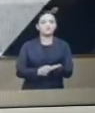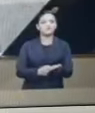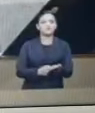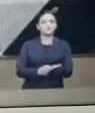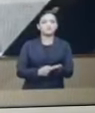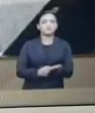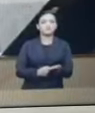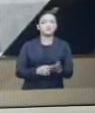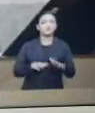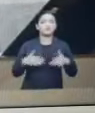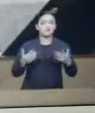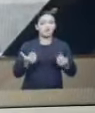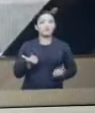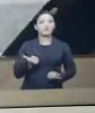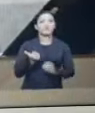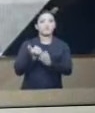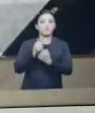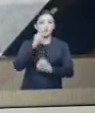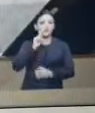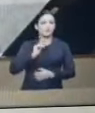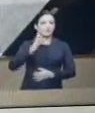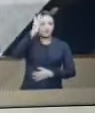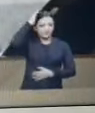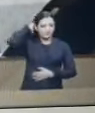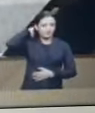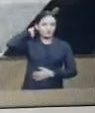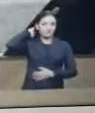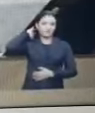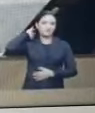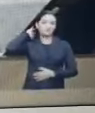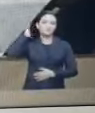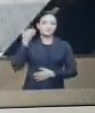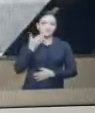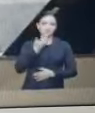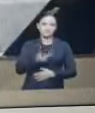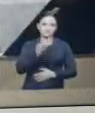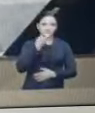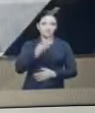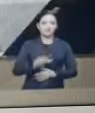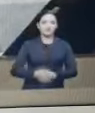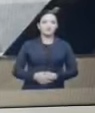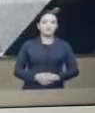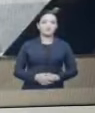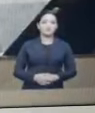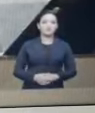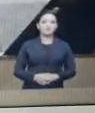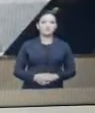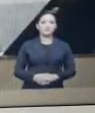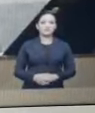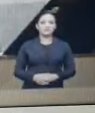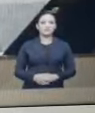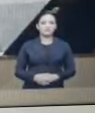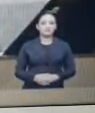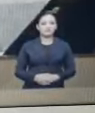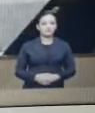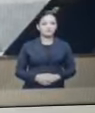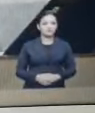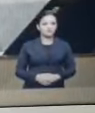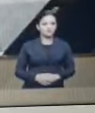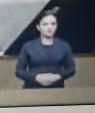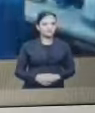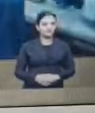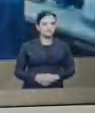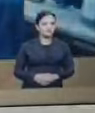Nosso decano, ministro Marco Aurélio, pede a palavra. É que se veiculou que